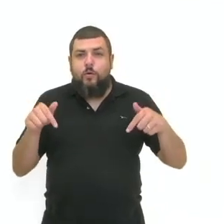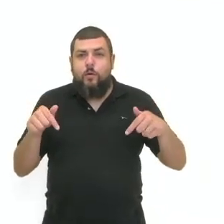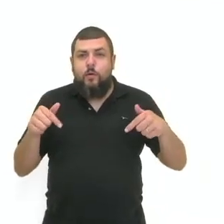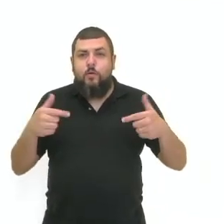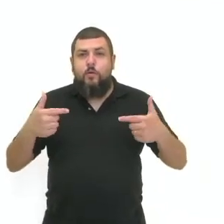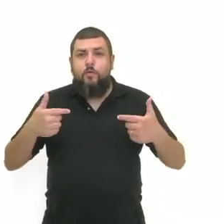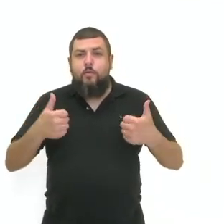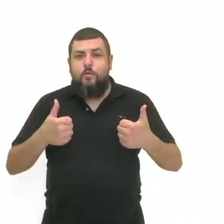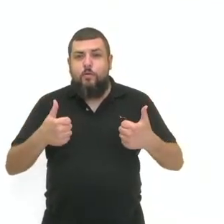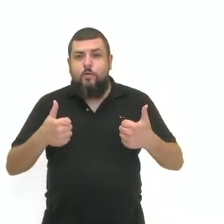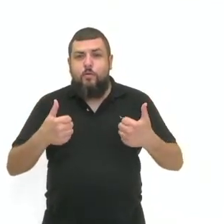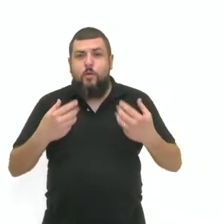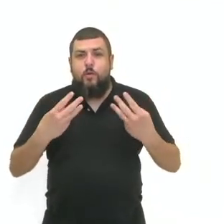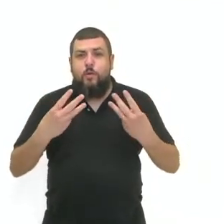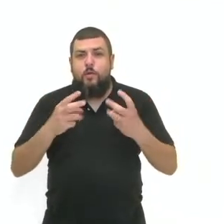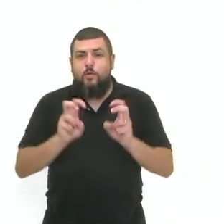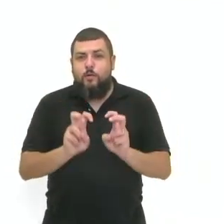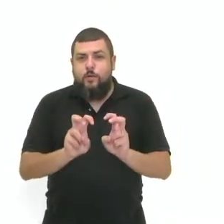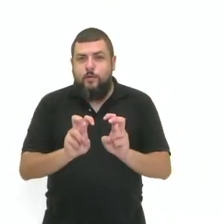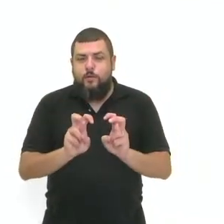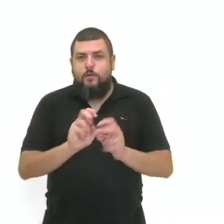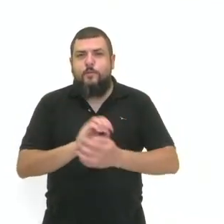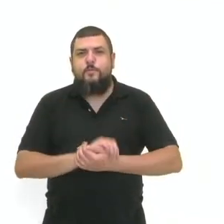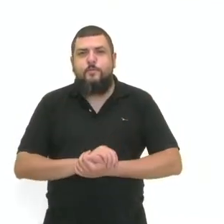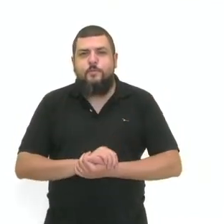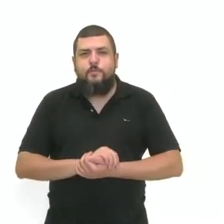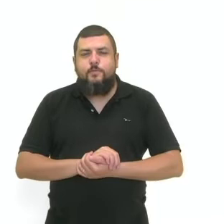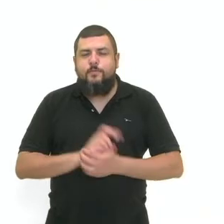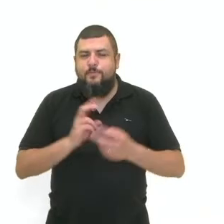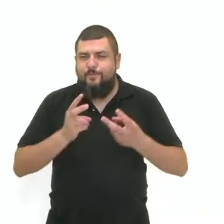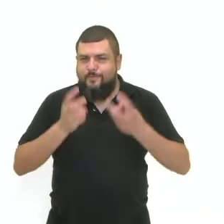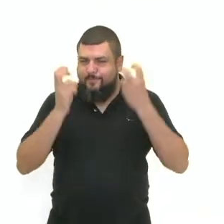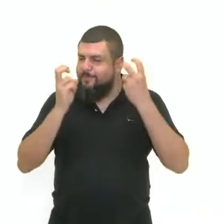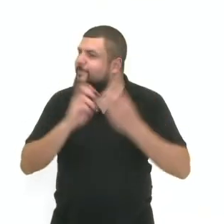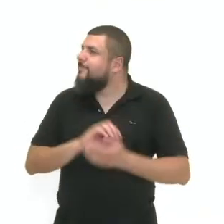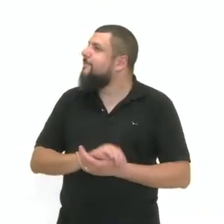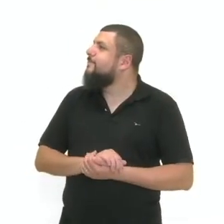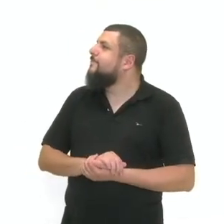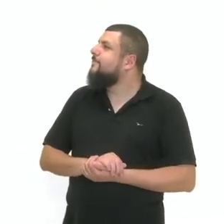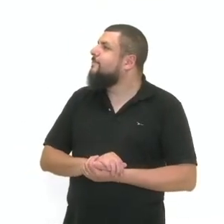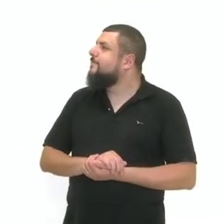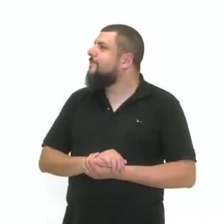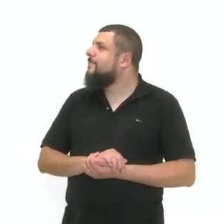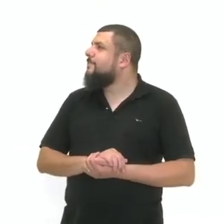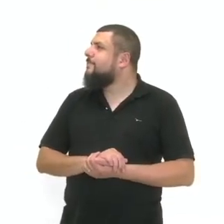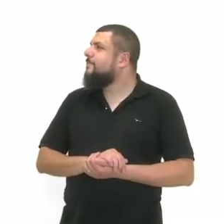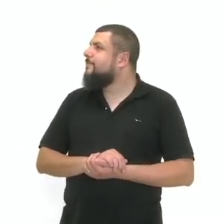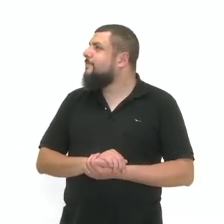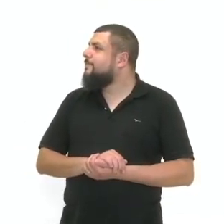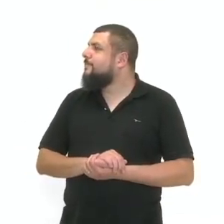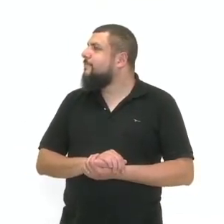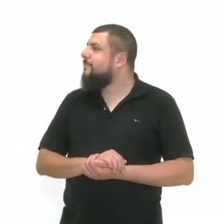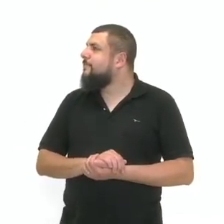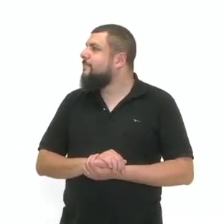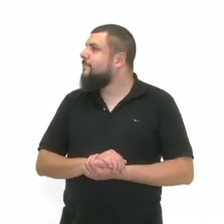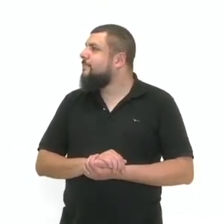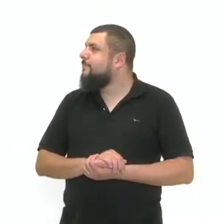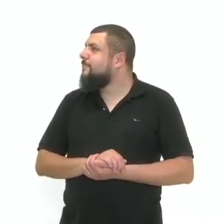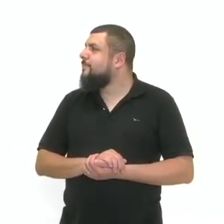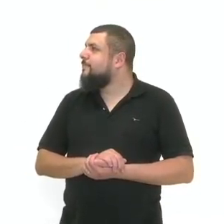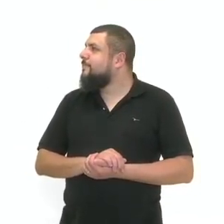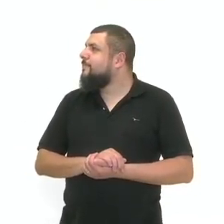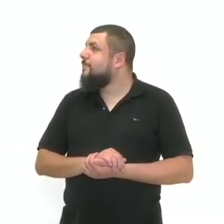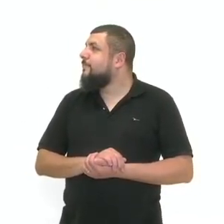21, 35 igual a 35, certo? Então, essa é a terceira propriedade. Então, para que a gente